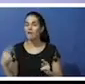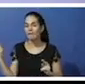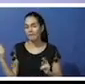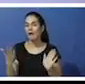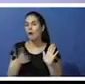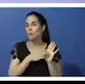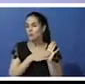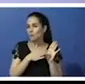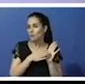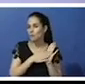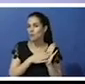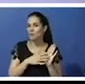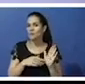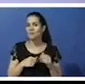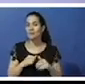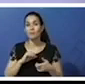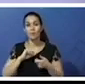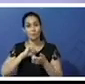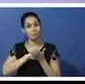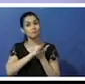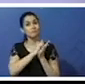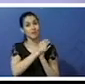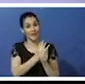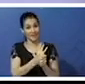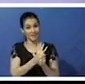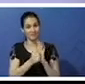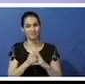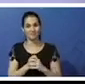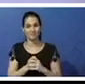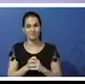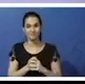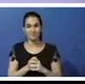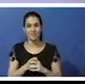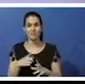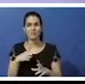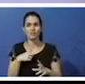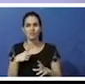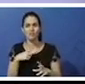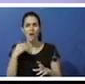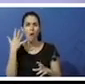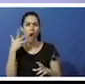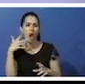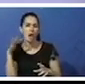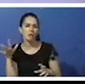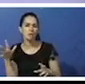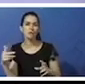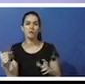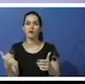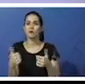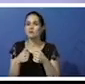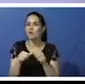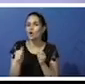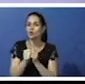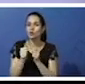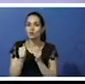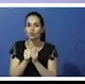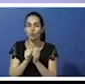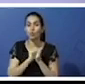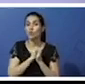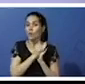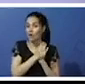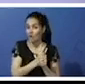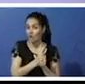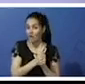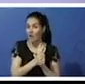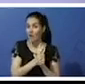proposta para a sala de recursos, tá? Se a gente tivesse com a criança frequentando a sala de recursos,